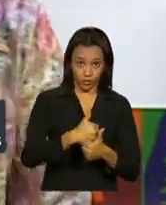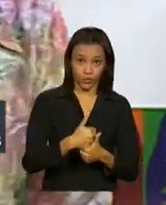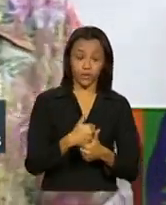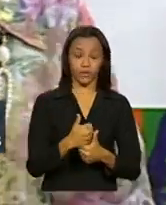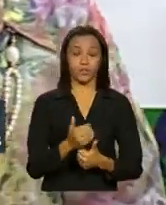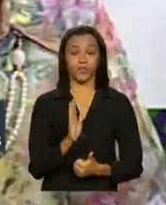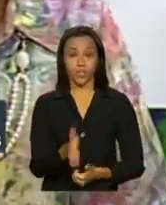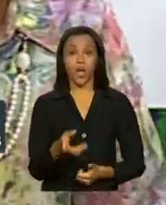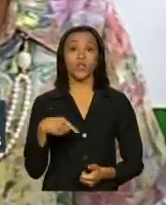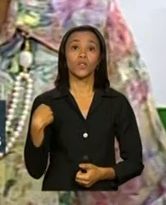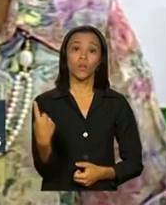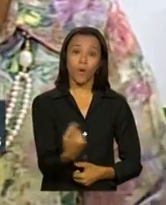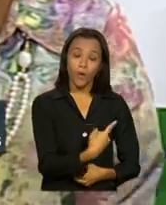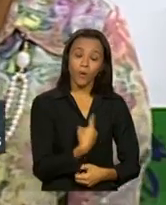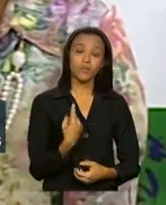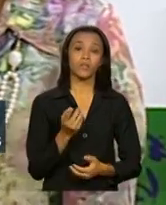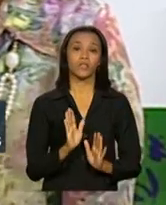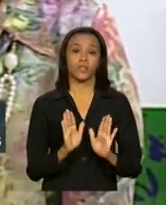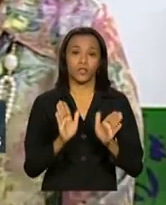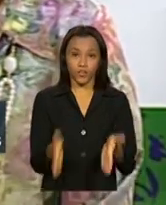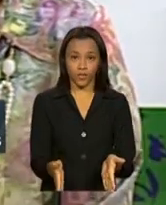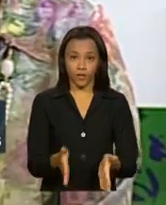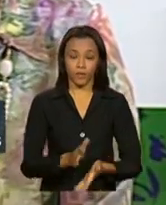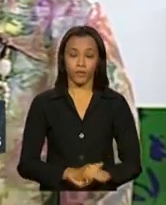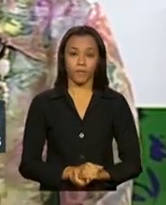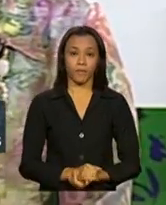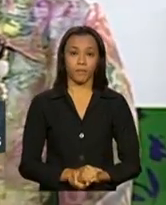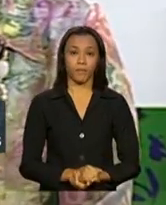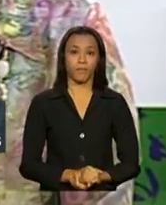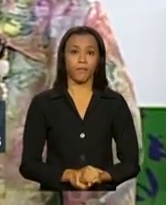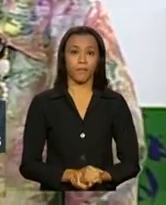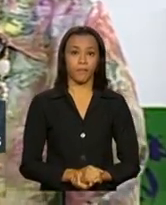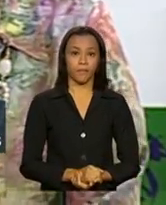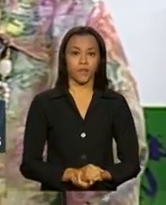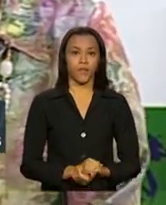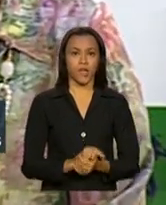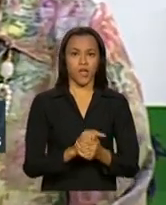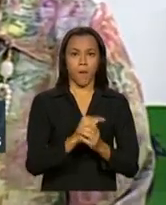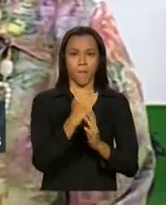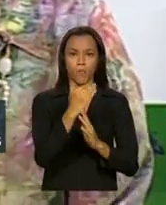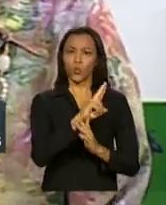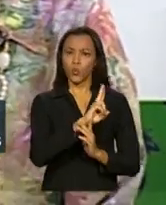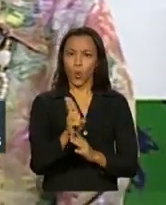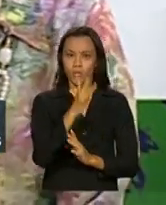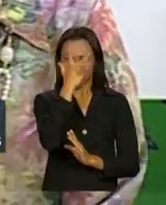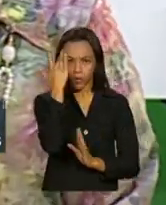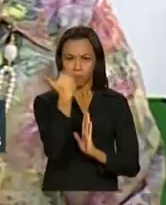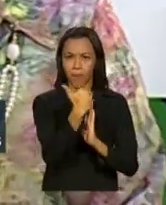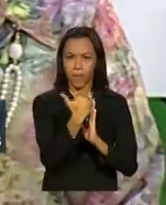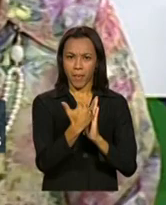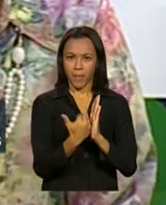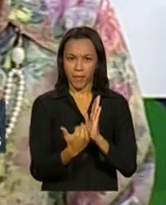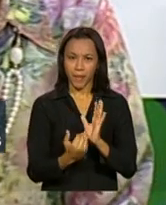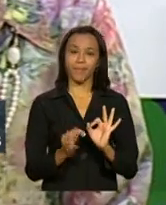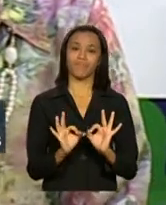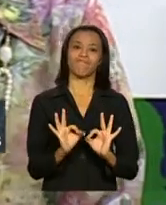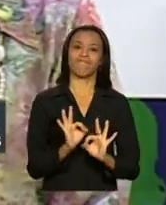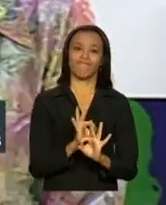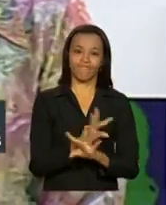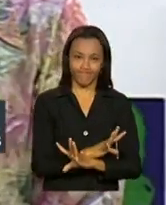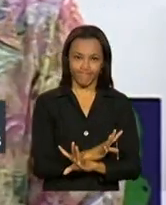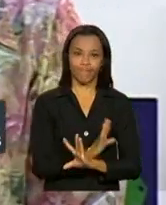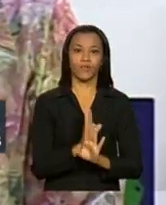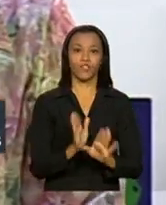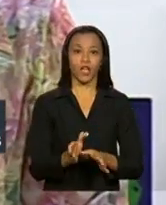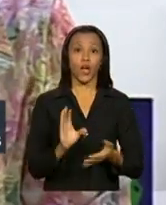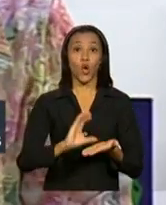nós contemplamos eh o quadro eh de